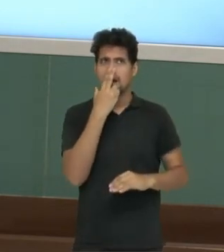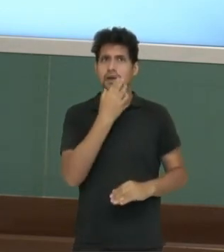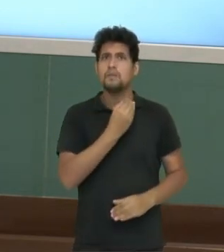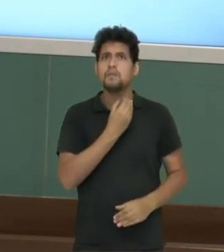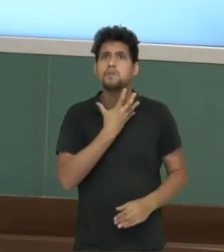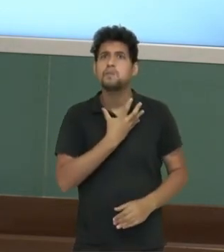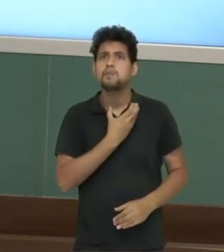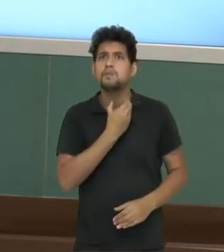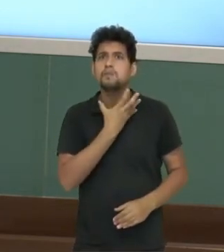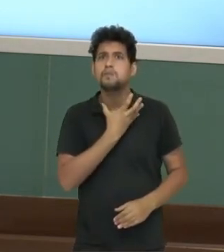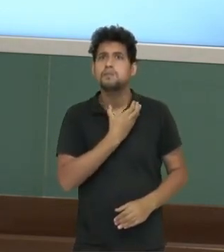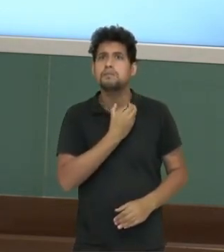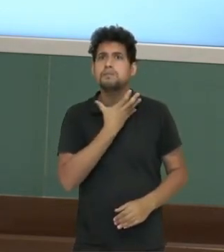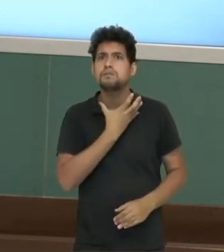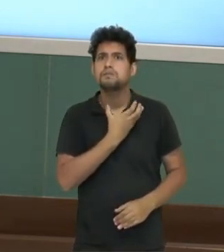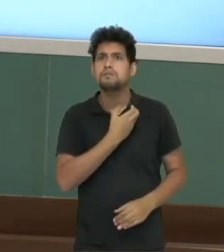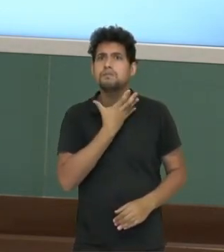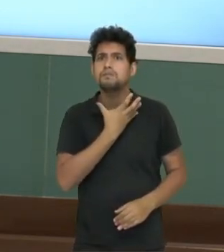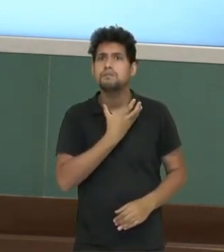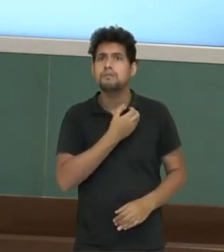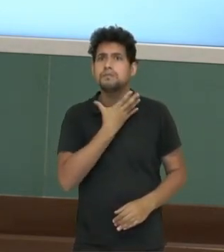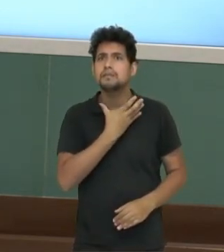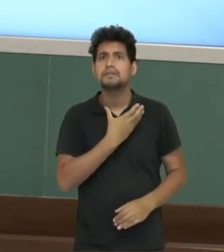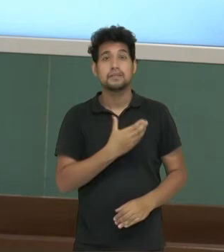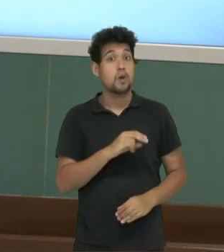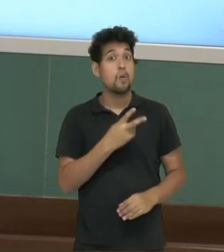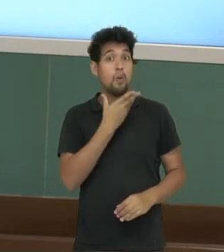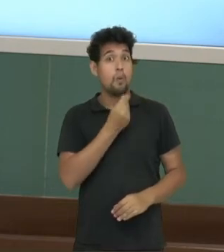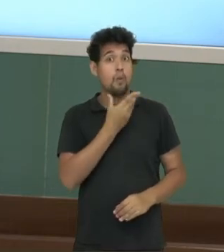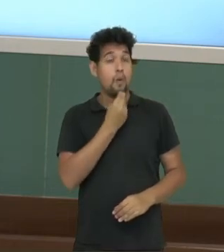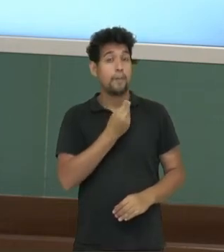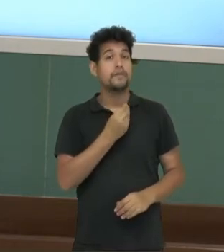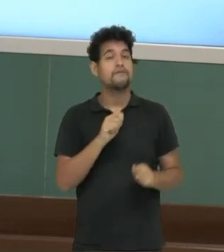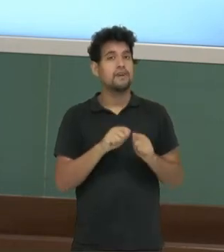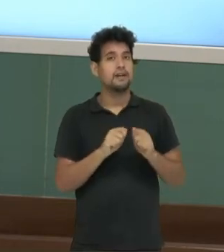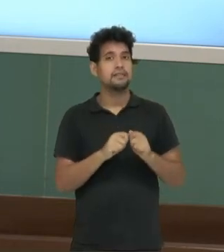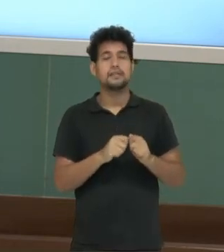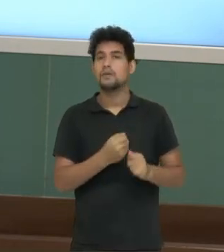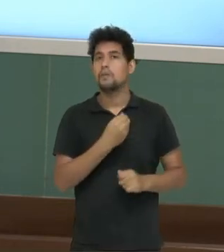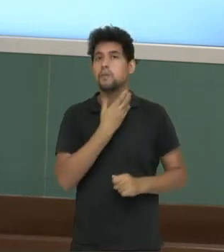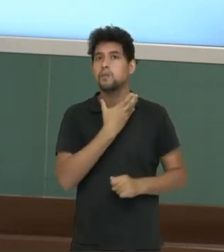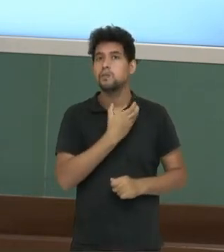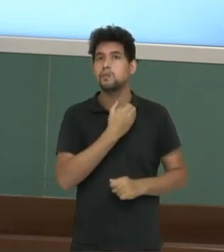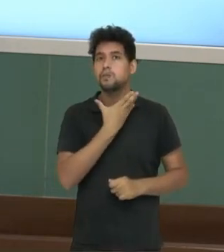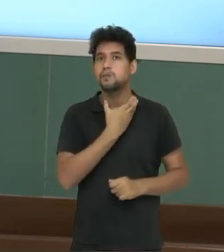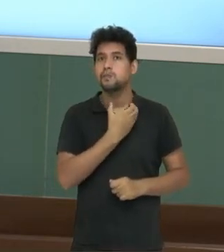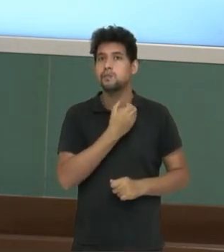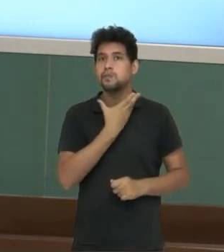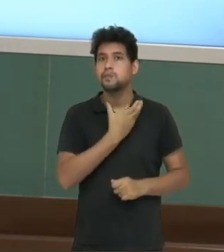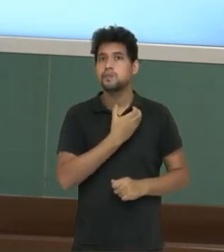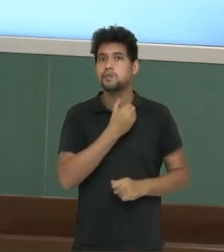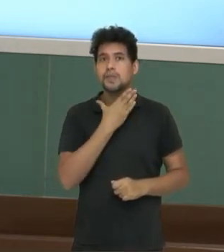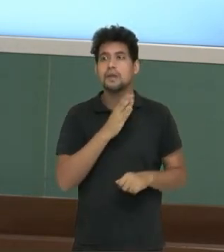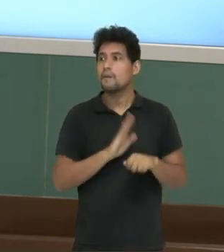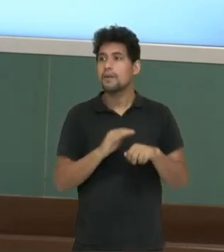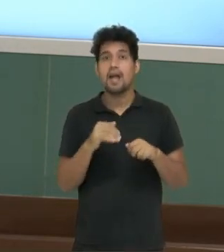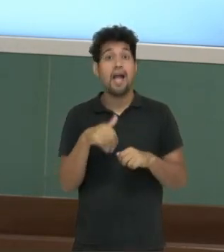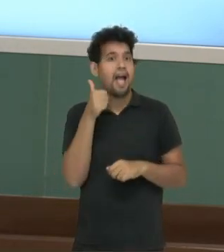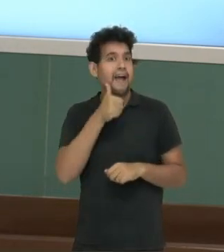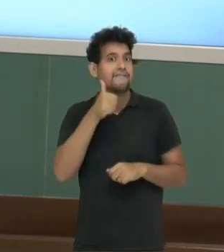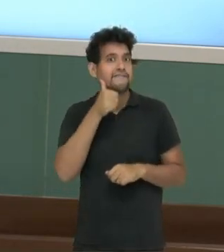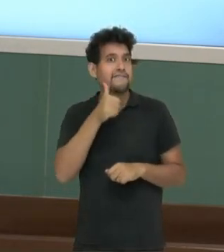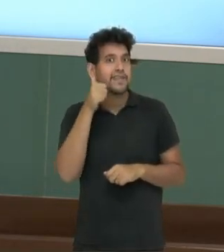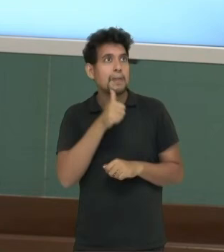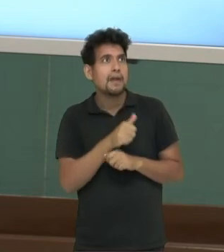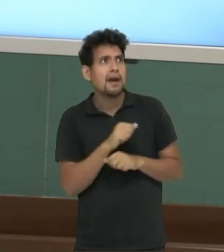região aqui se incha? Na verdade, quem faz isso é o macho. É um comportamento para atrair as fêmeas,